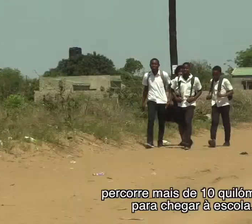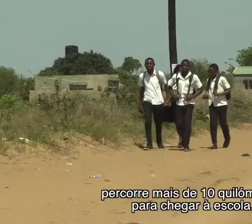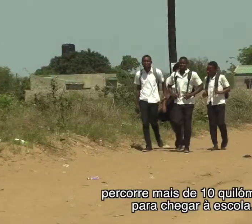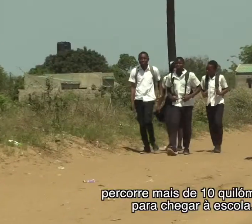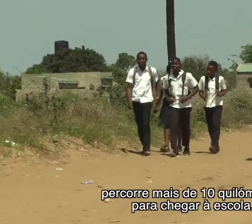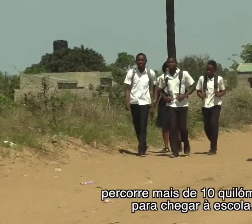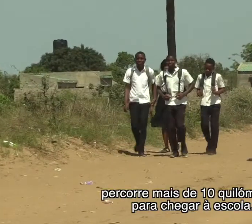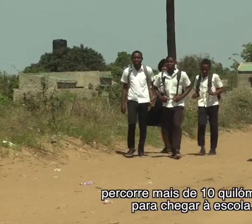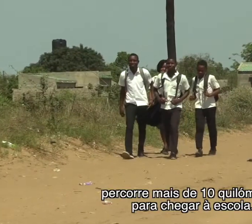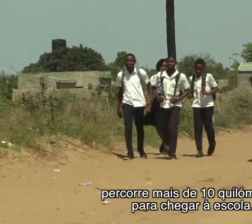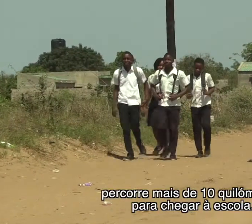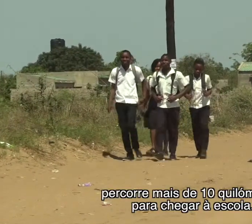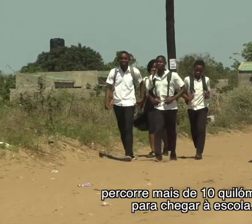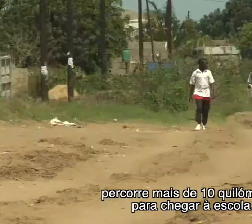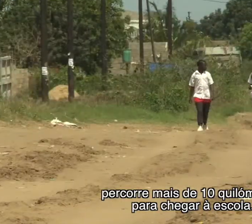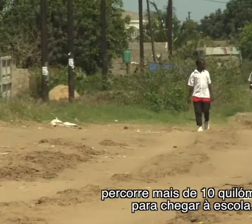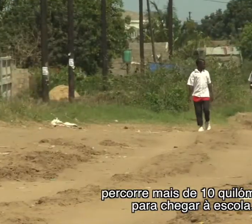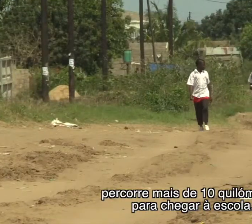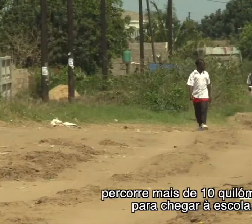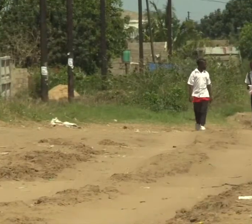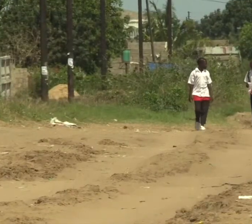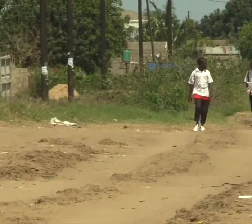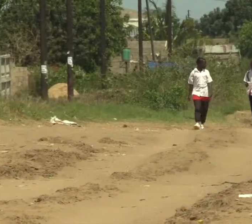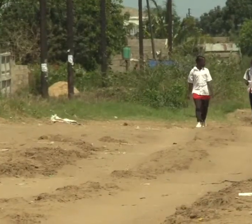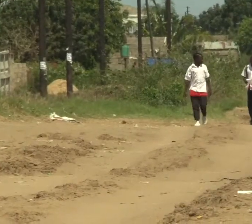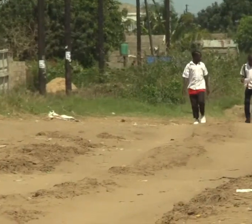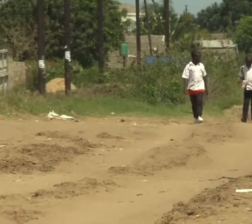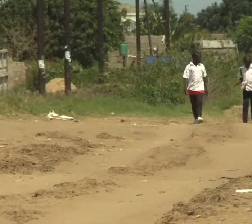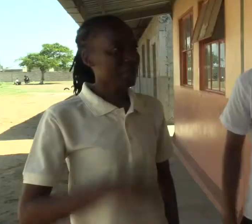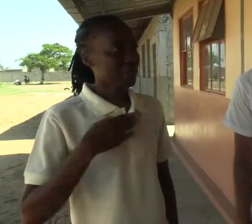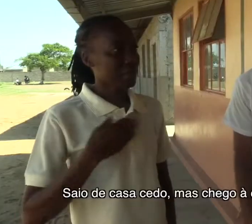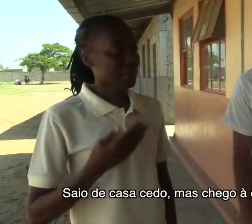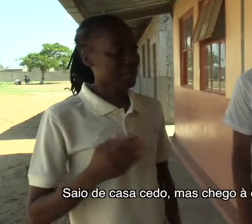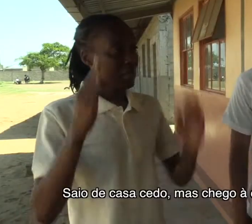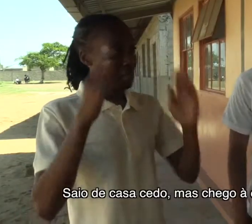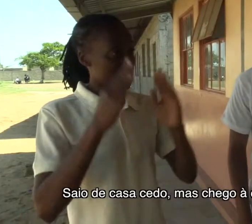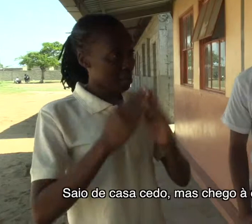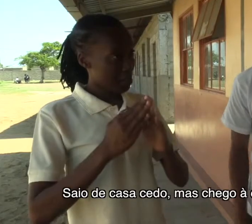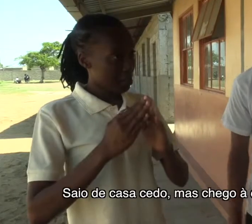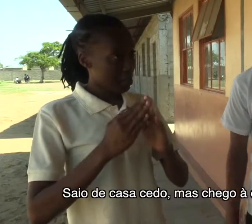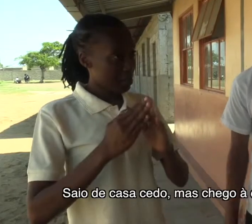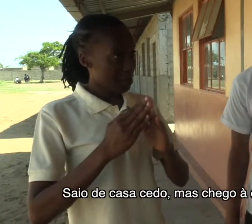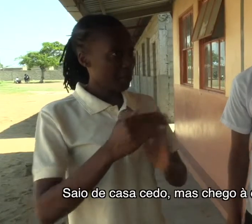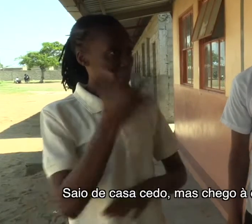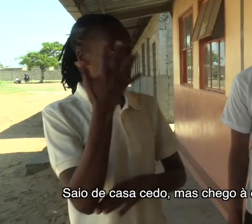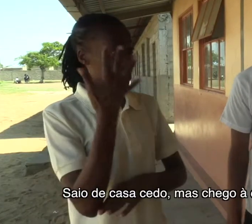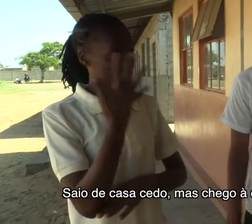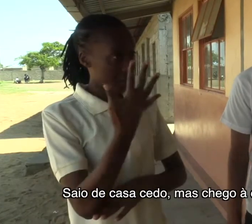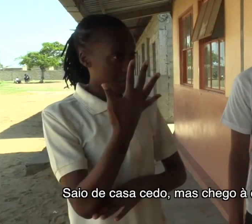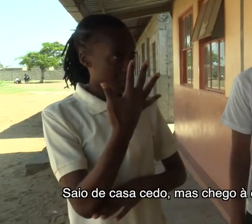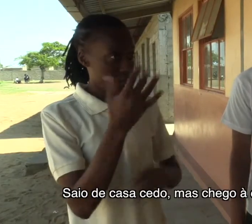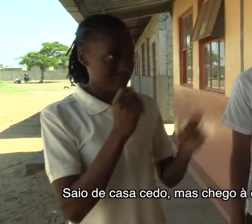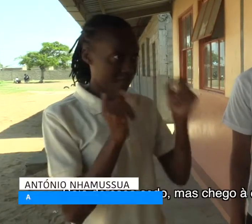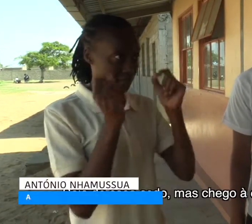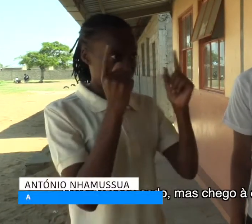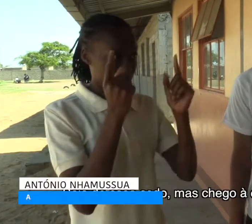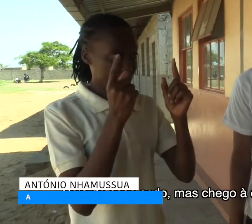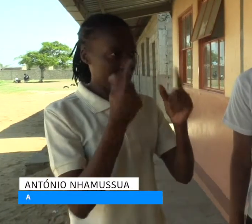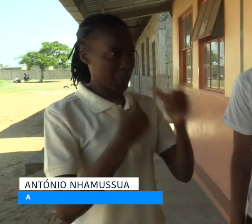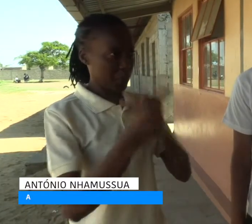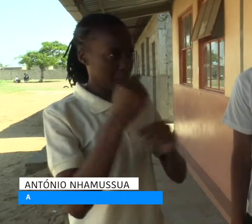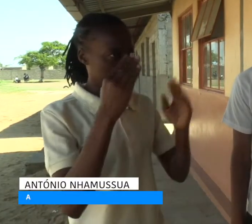percorrem mais de 10 quilômetros para poder chegar à escola. Eu saio de casa cedo, mas chego na escola